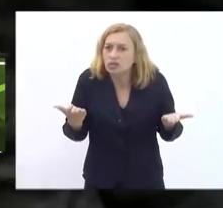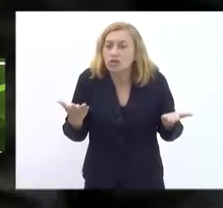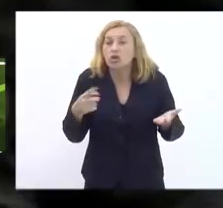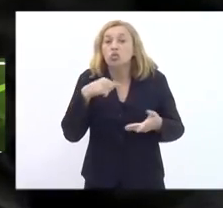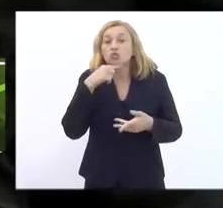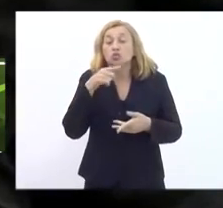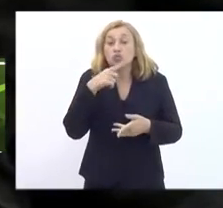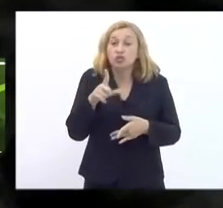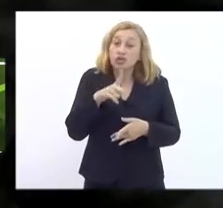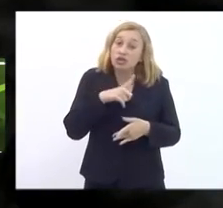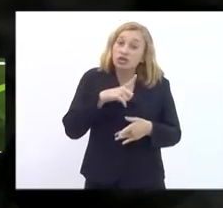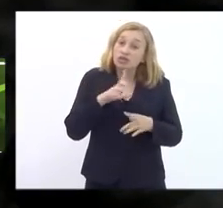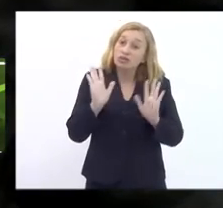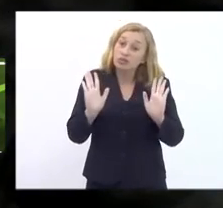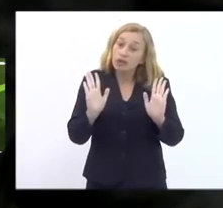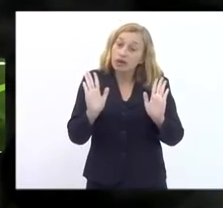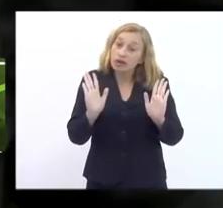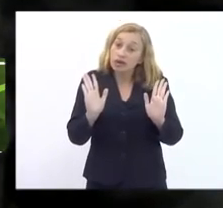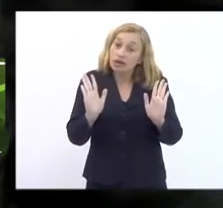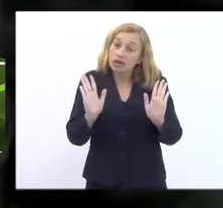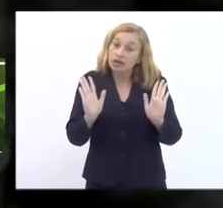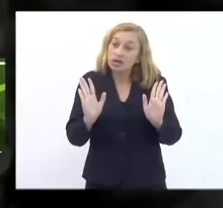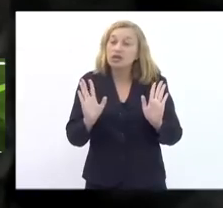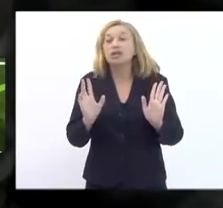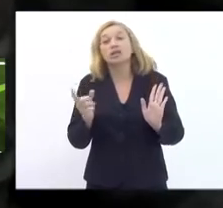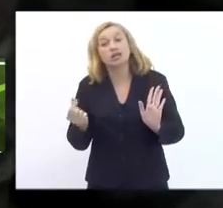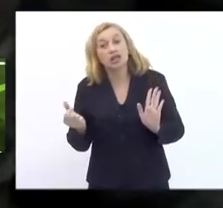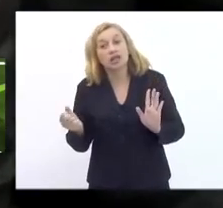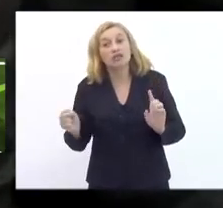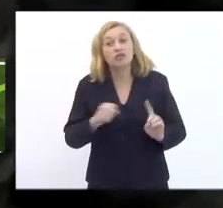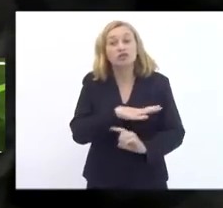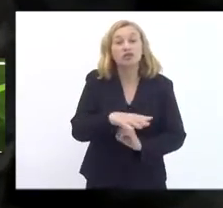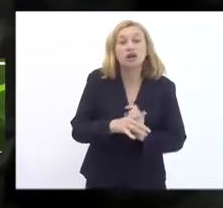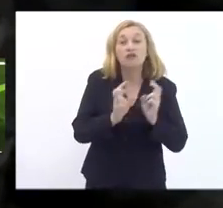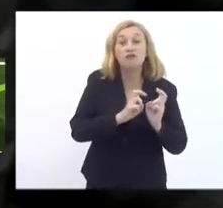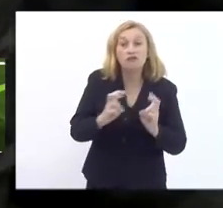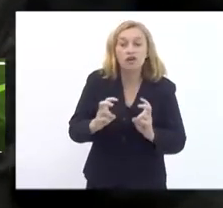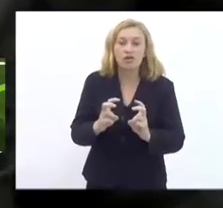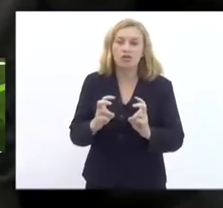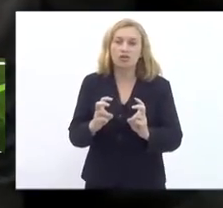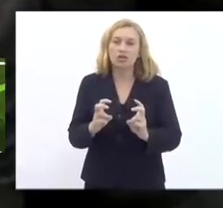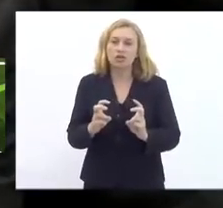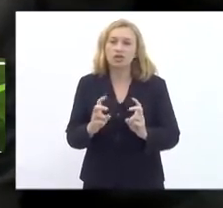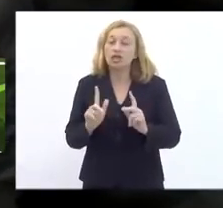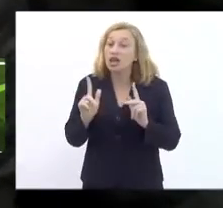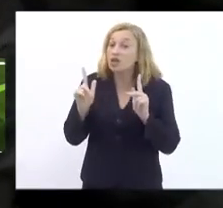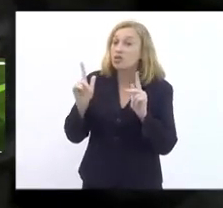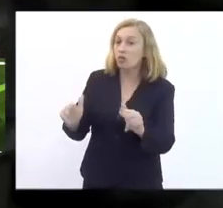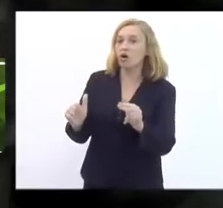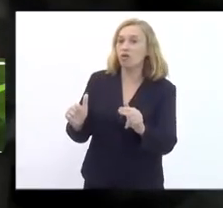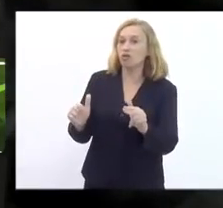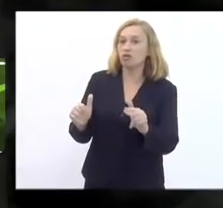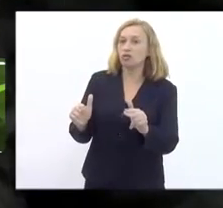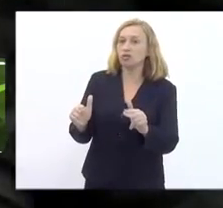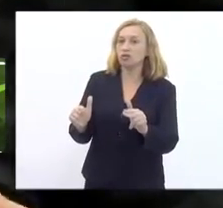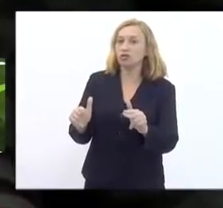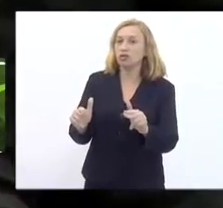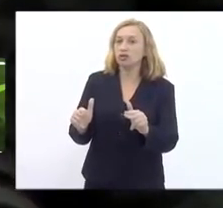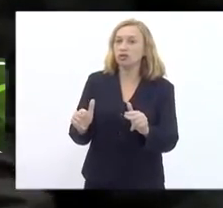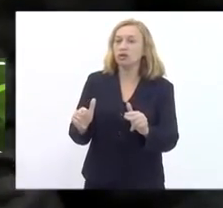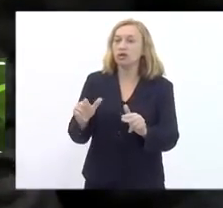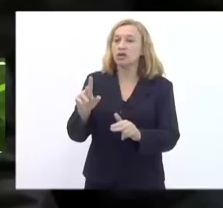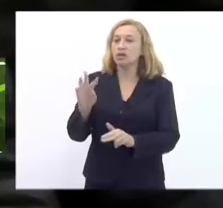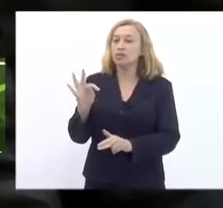essa dúvida realmente, e também fiquei nessa dúvida acerca da tarifa social ferroviária. Se seria a mesma coisa que o bilhete